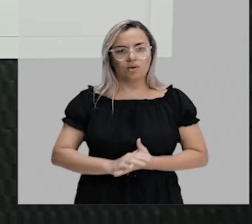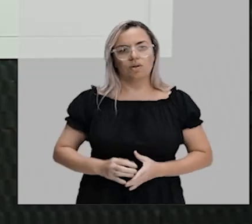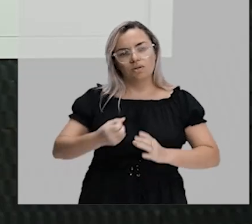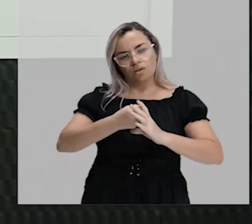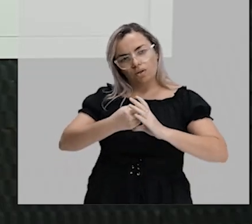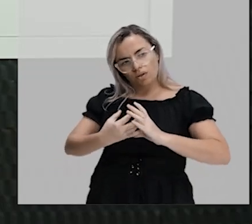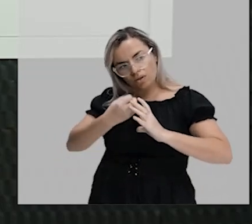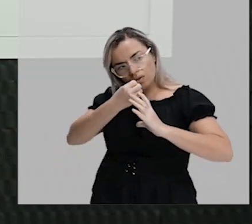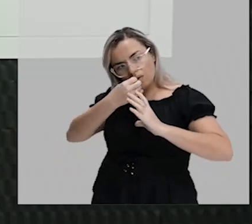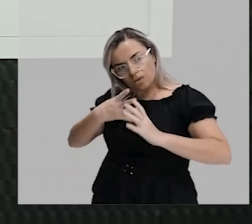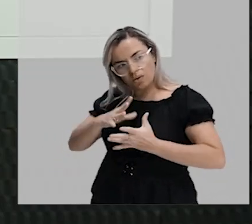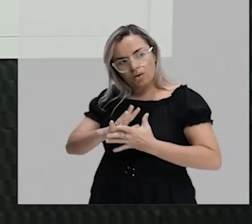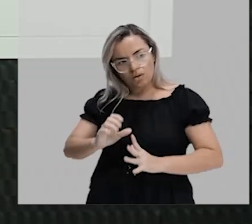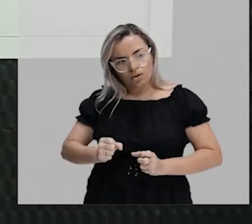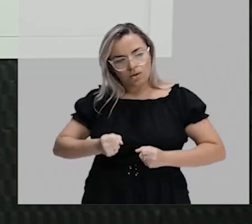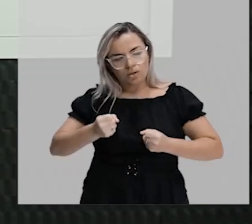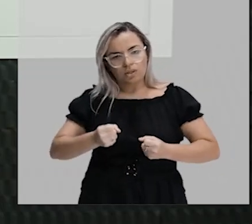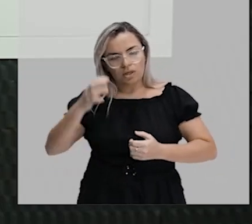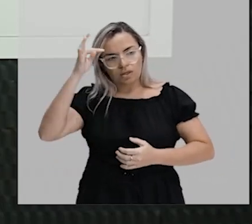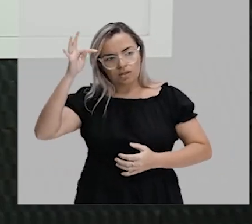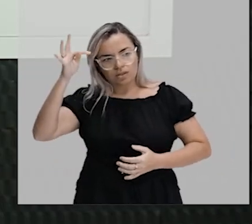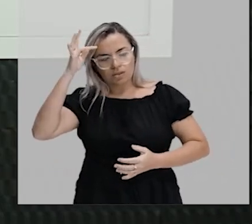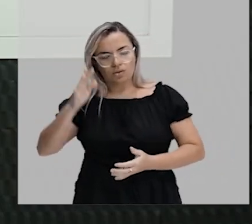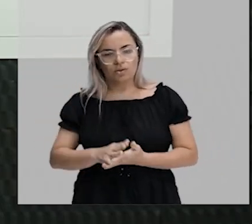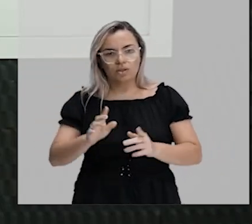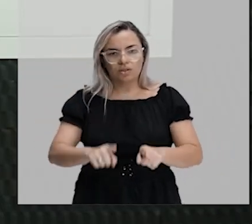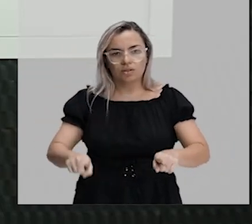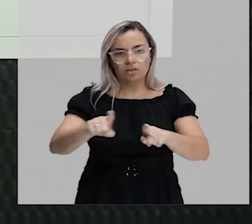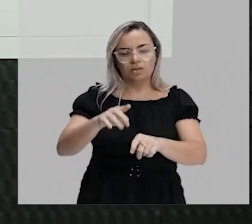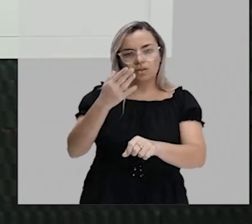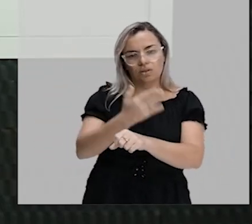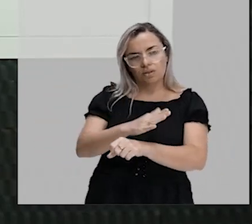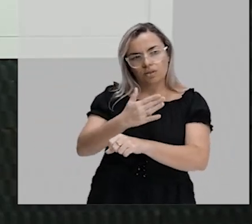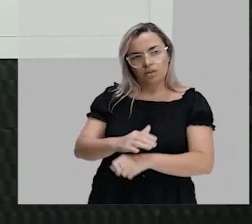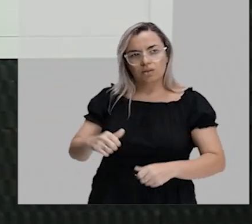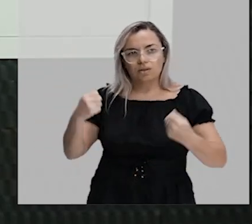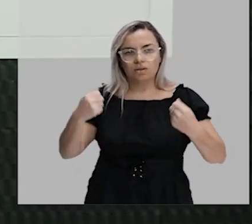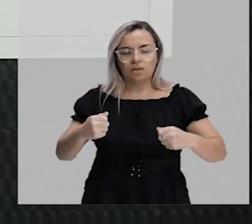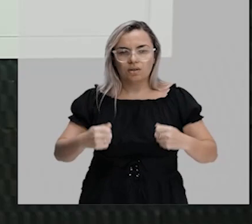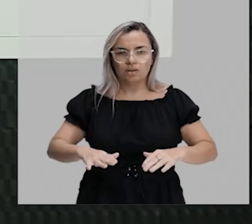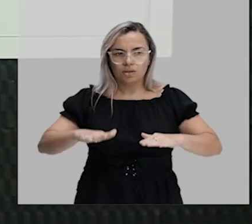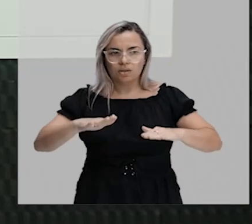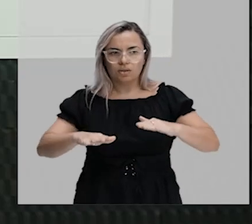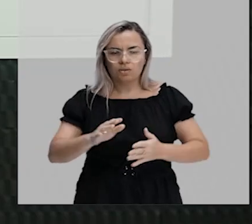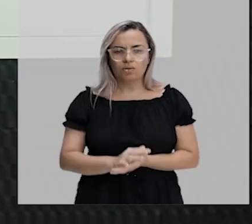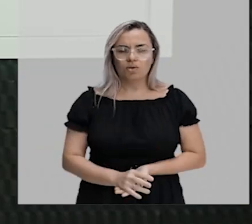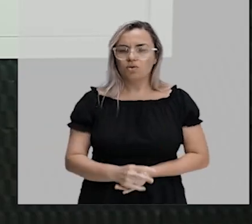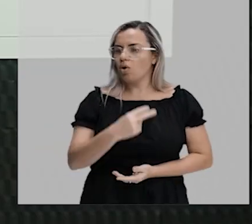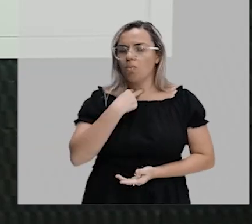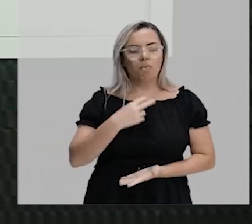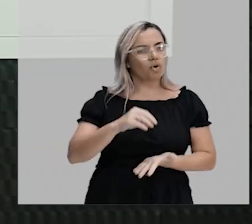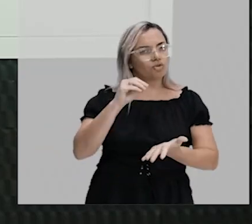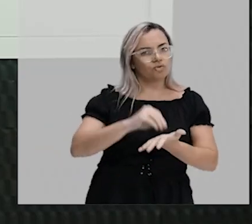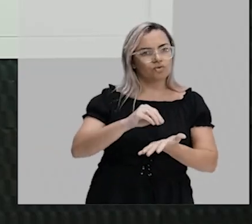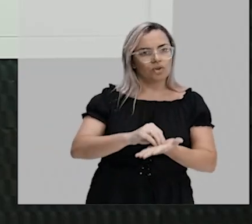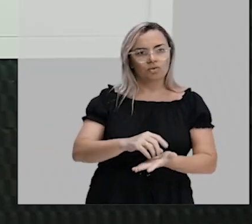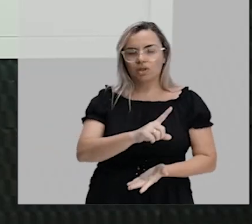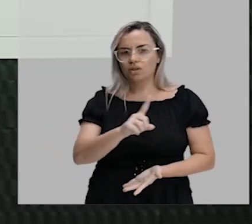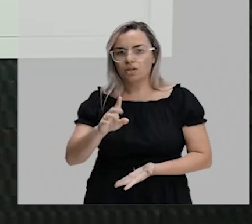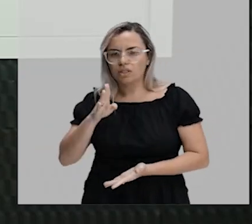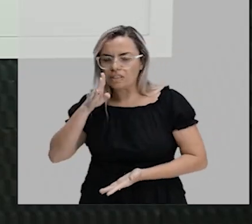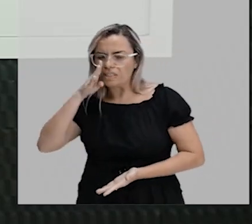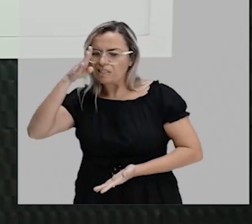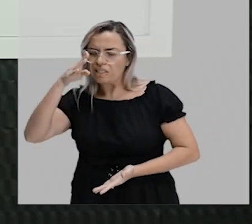serão potencializadas a partir da teoria e da prática, mas elas precisam tender ao equilíbrio, nem faltar e nem demais, nem pouco